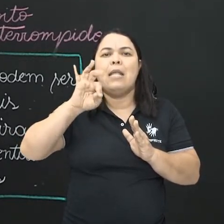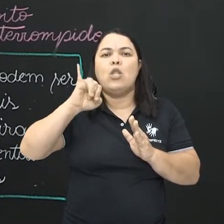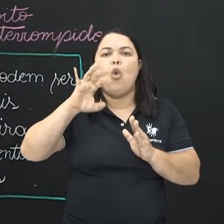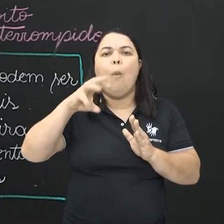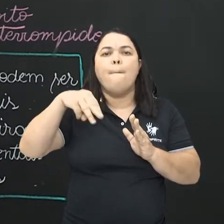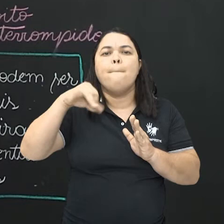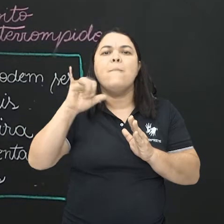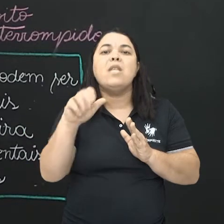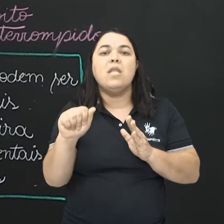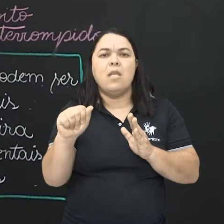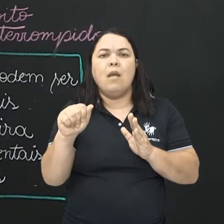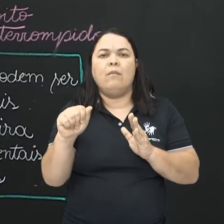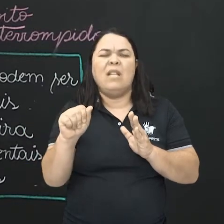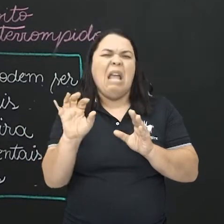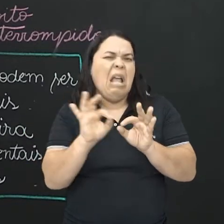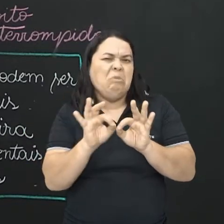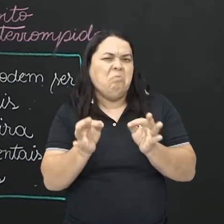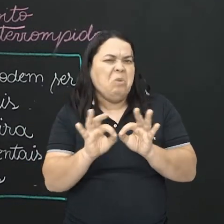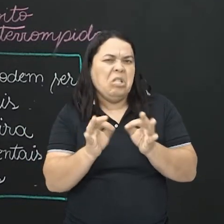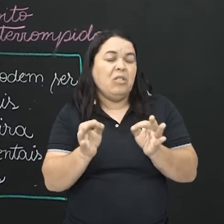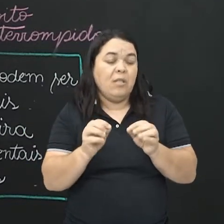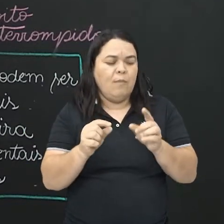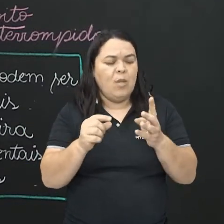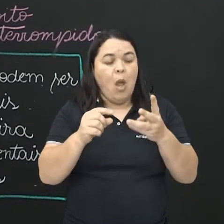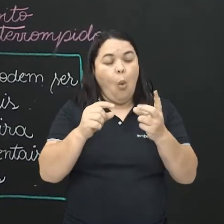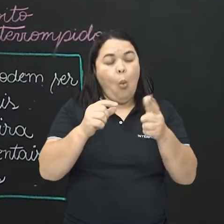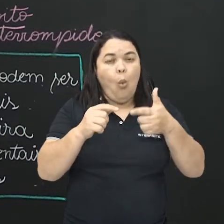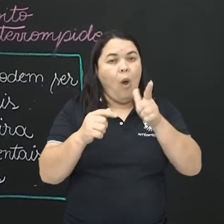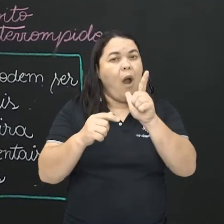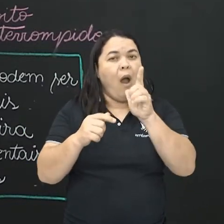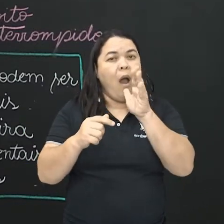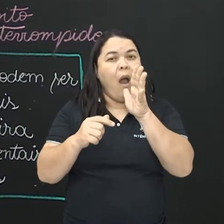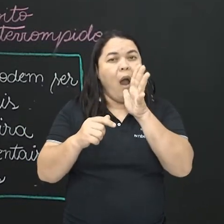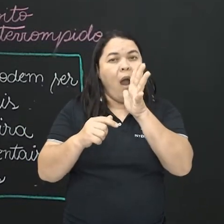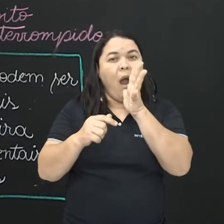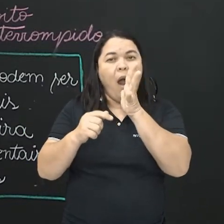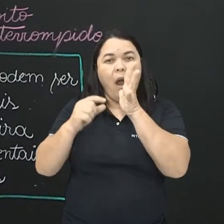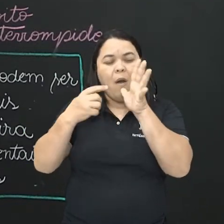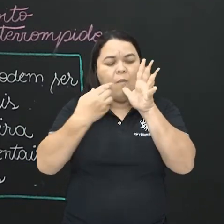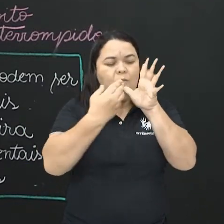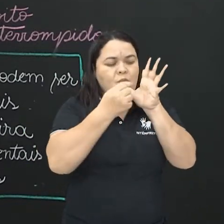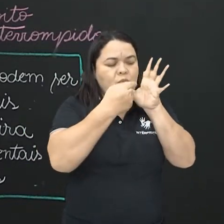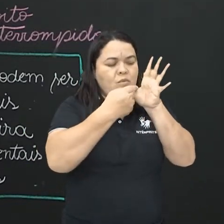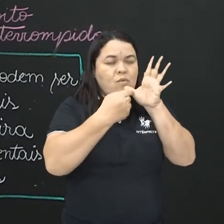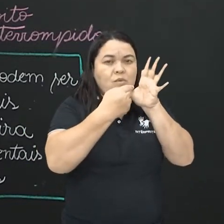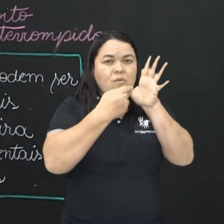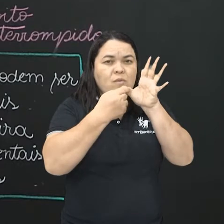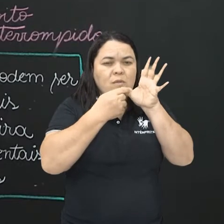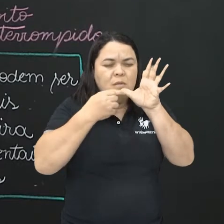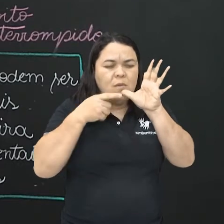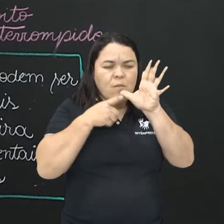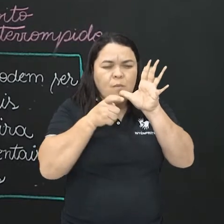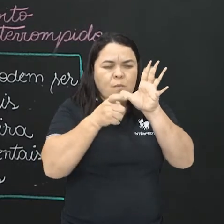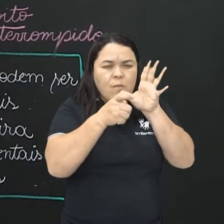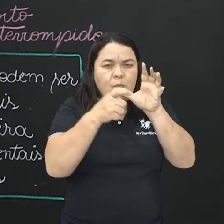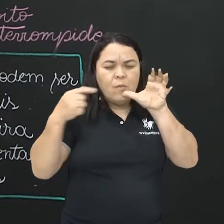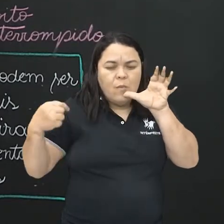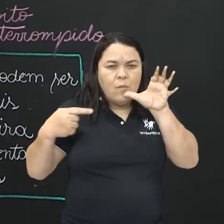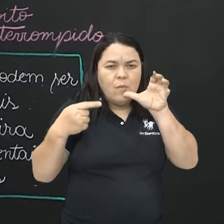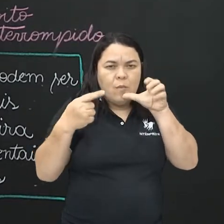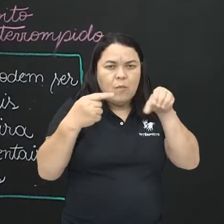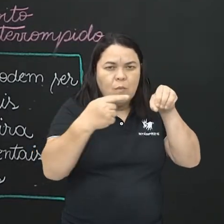que a laqueadura, ela é feita com um pequeno corte no canal deferente. que é um tubinho que vai